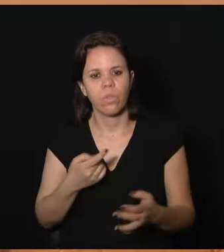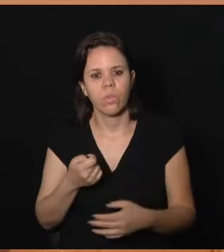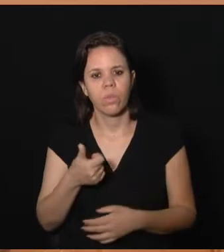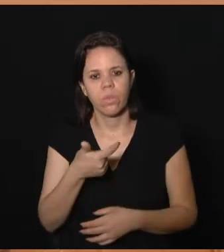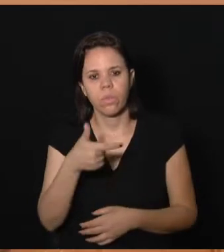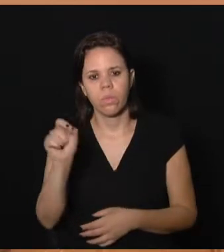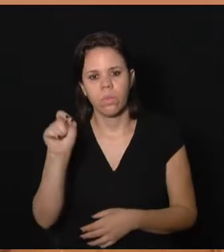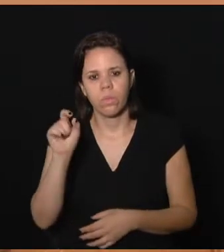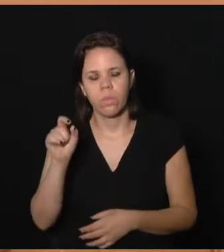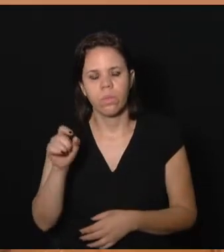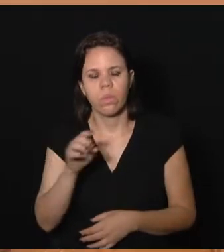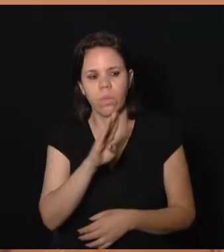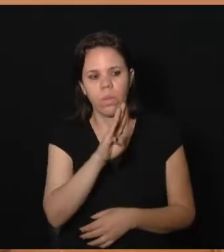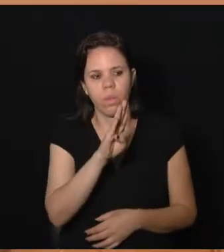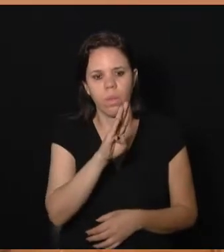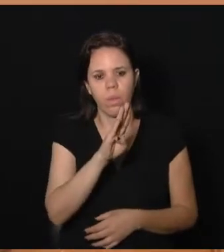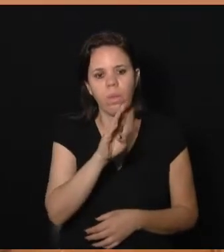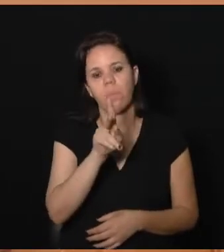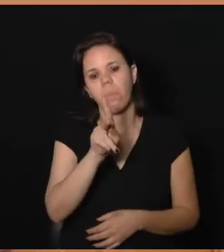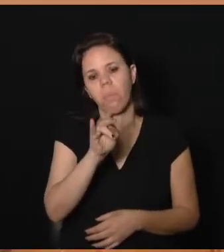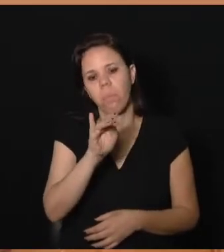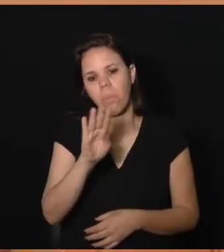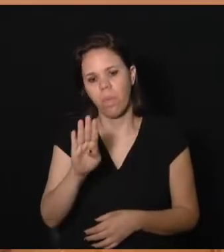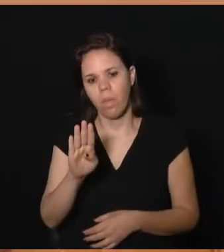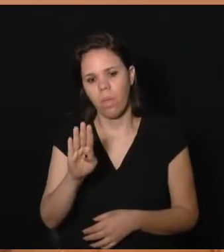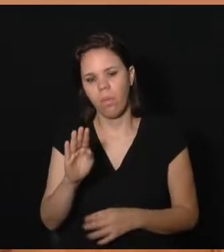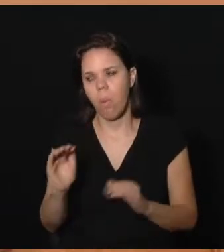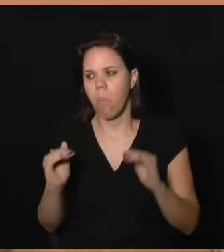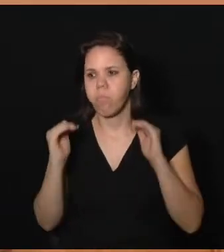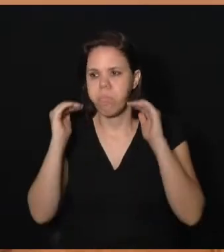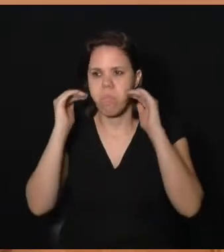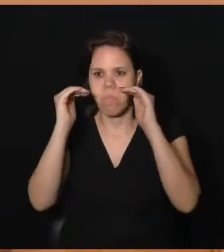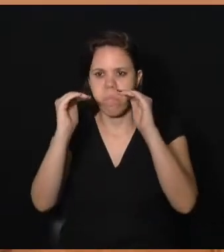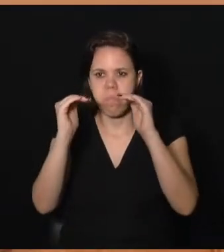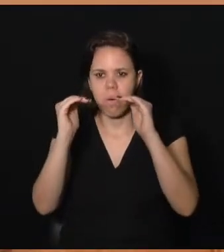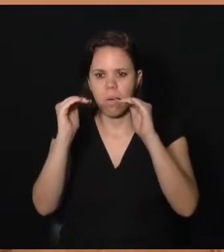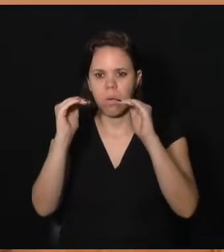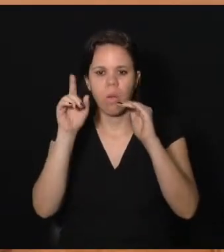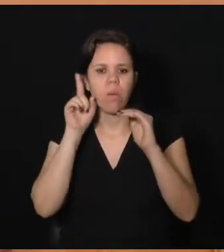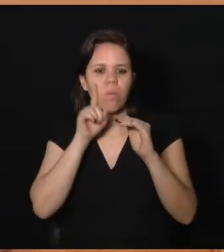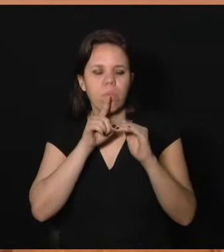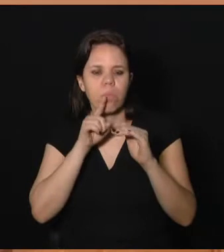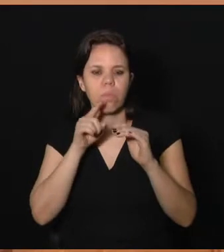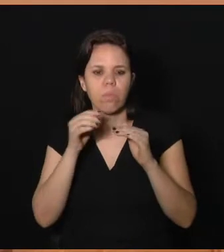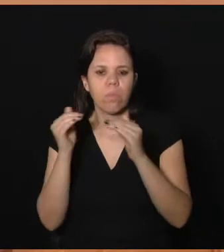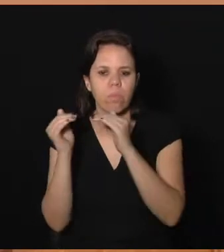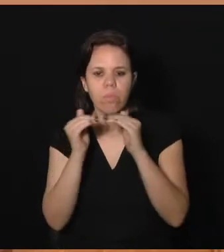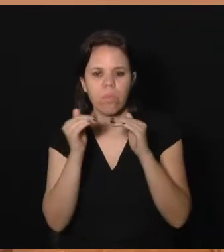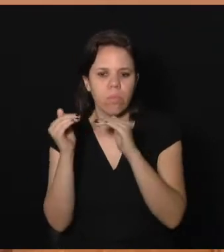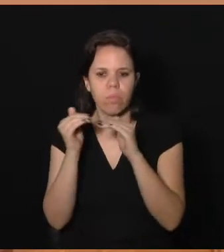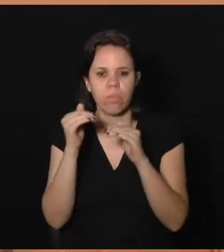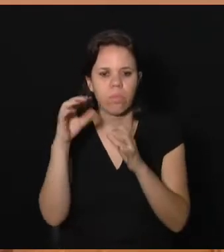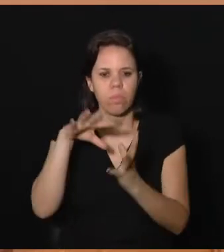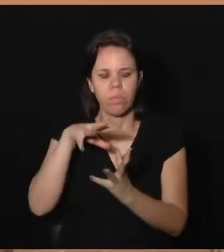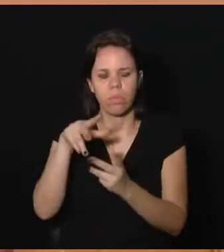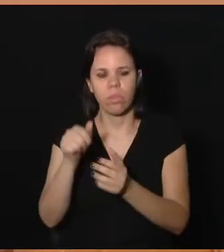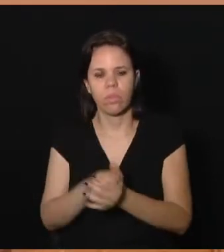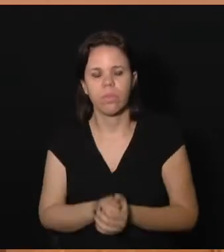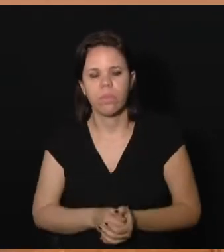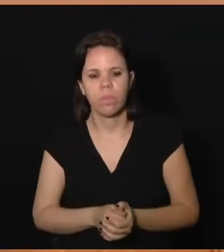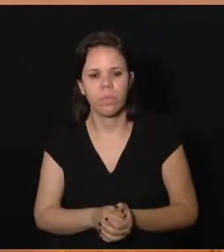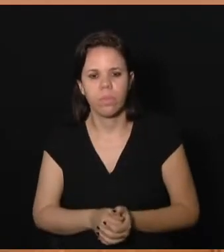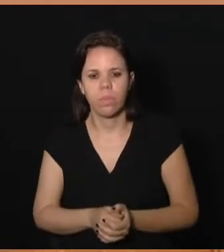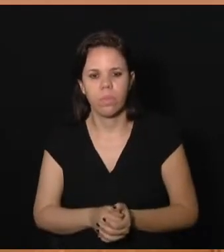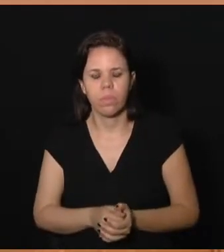seu PIB, hoje está aí batendo de frente com os Estados Unidos, né? Tanto que estão aí numa briga comercial aí mundial, né? Mas